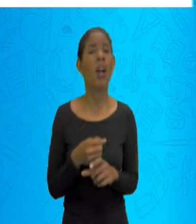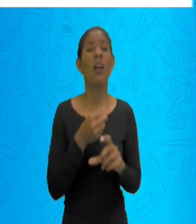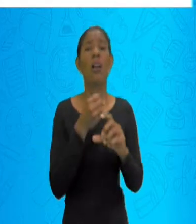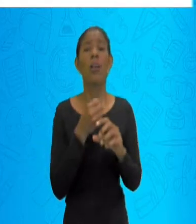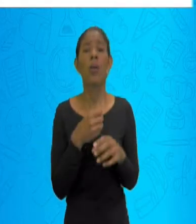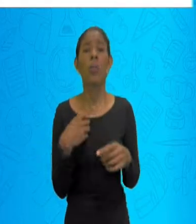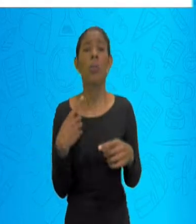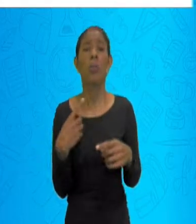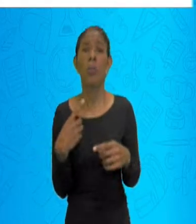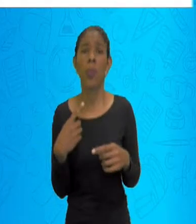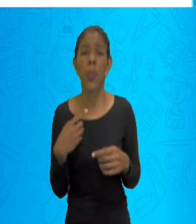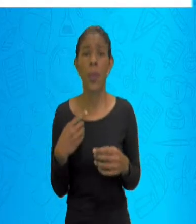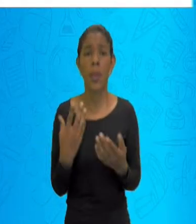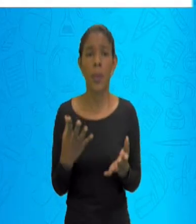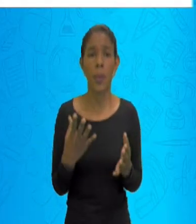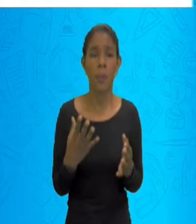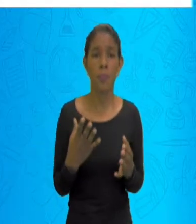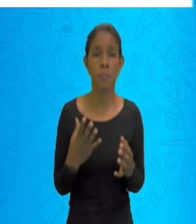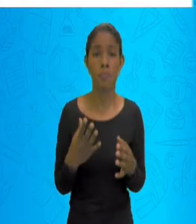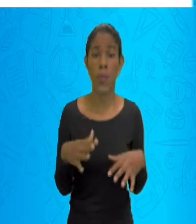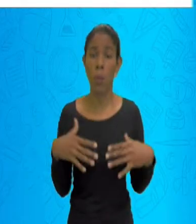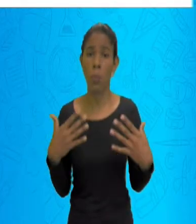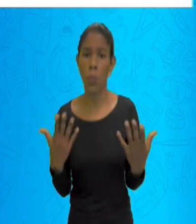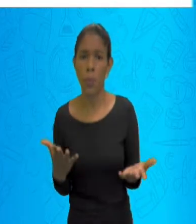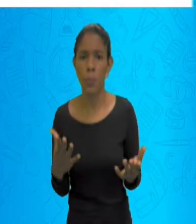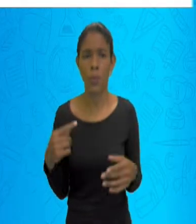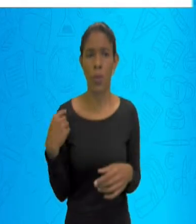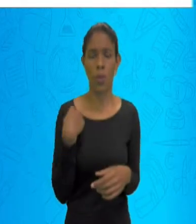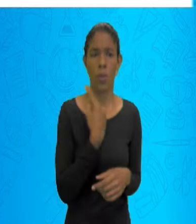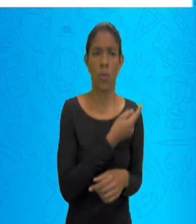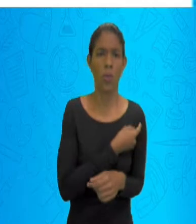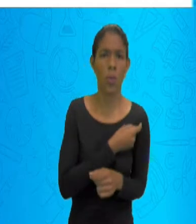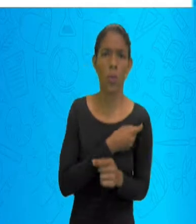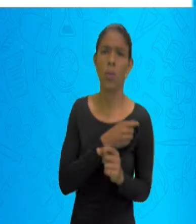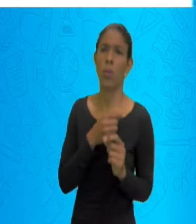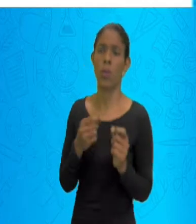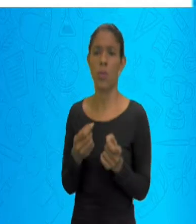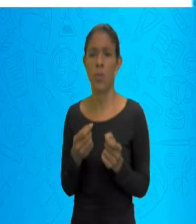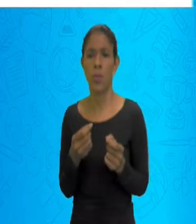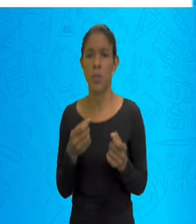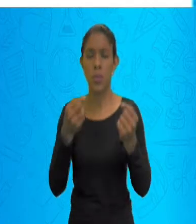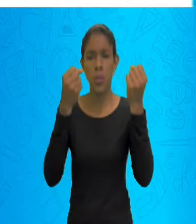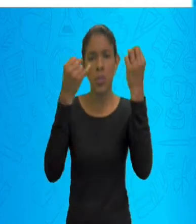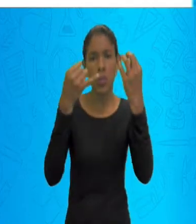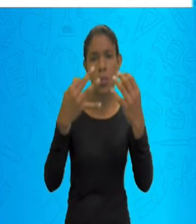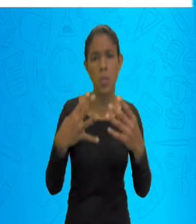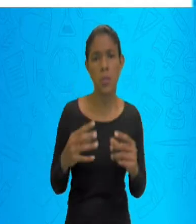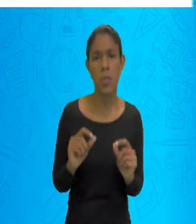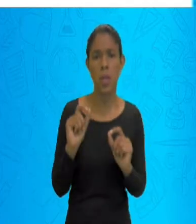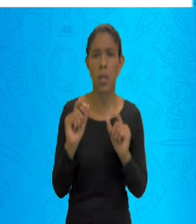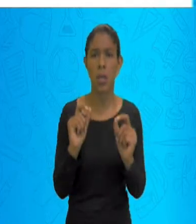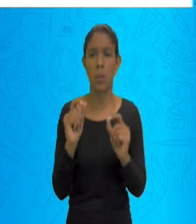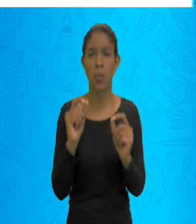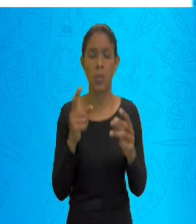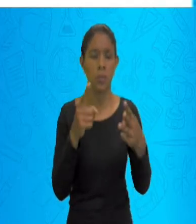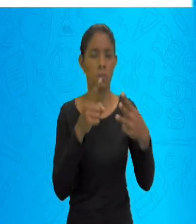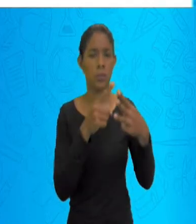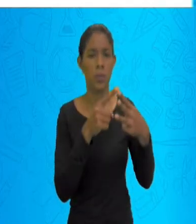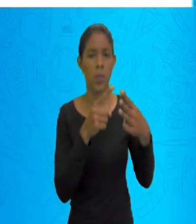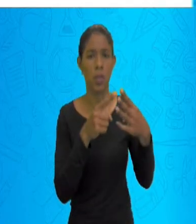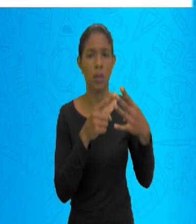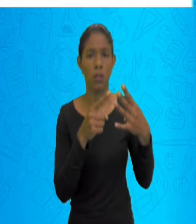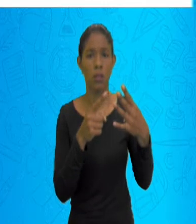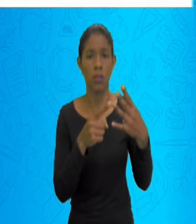vivos, ou seja, fatores bióticos, nós estamos falando dos organismos que compõem a